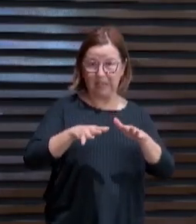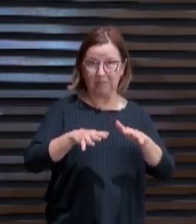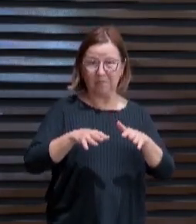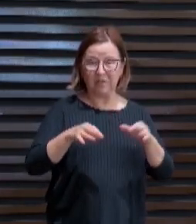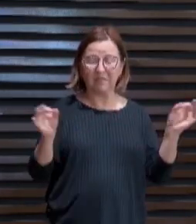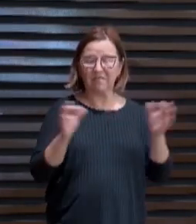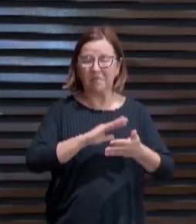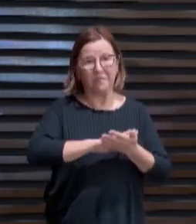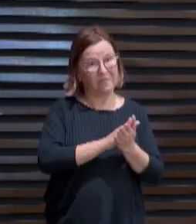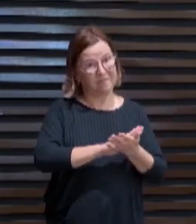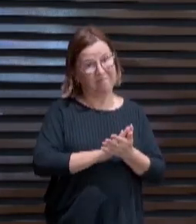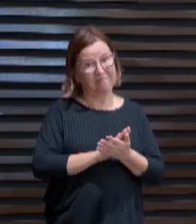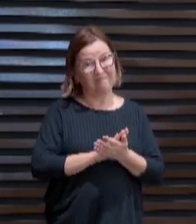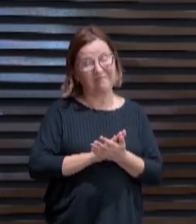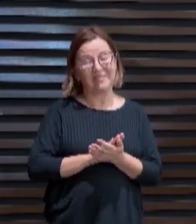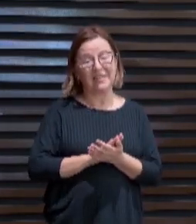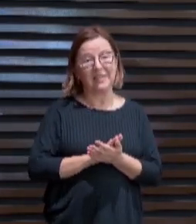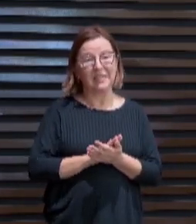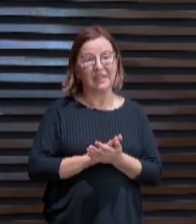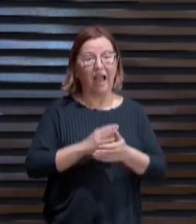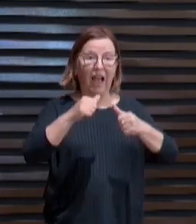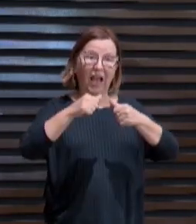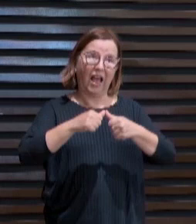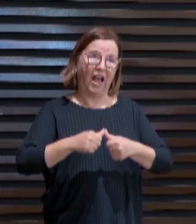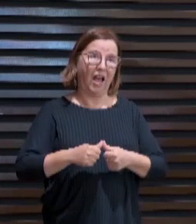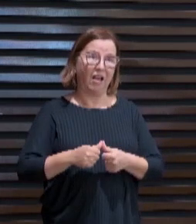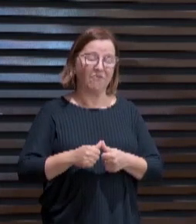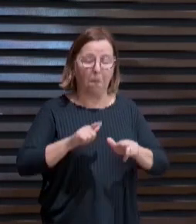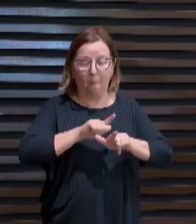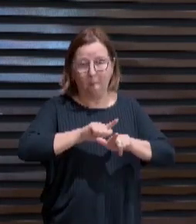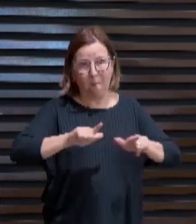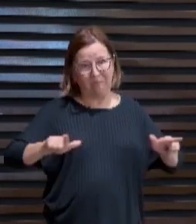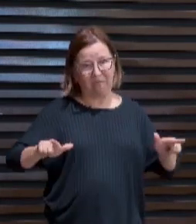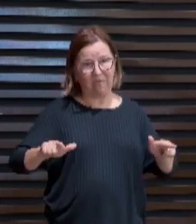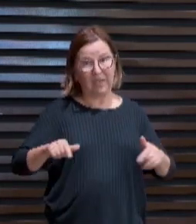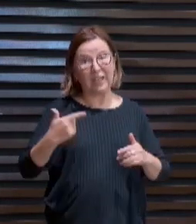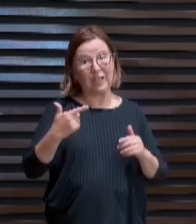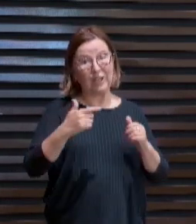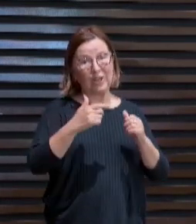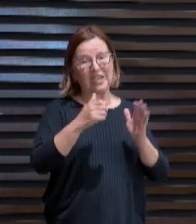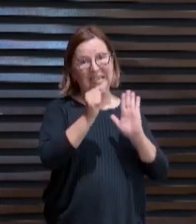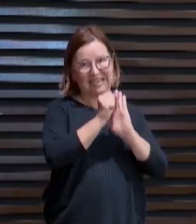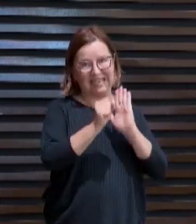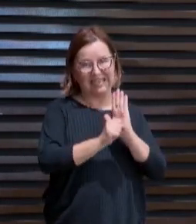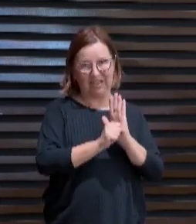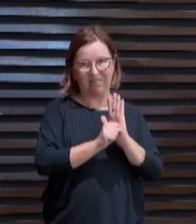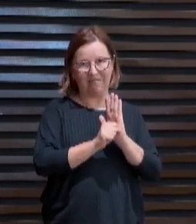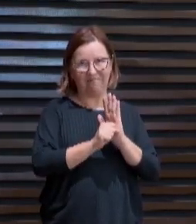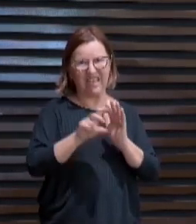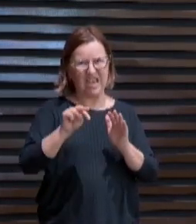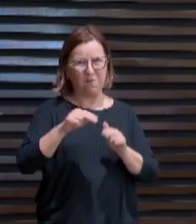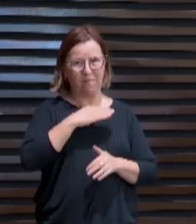por muitos anos, muitos séculos, né? 2 séculos, aliás, ela ficou como que